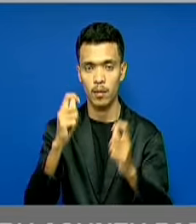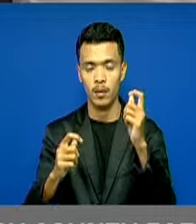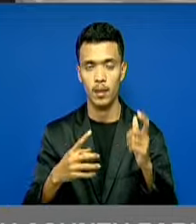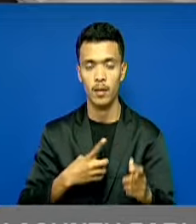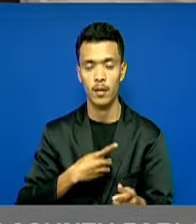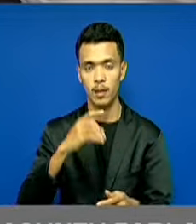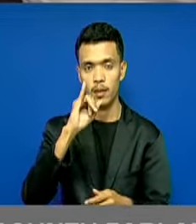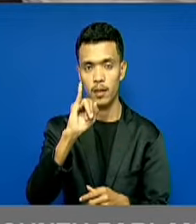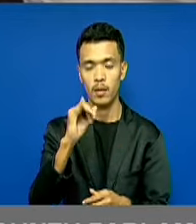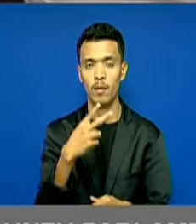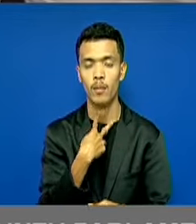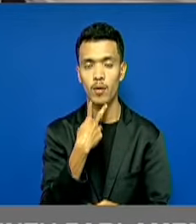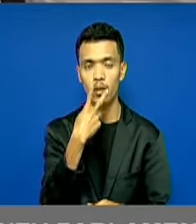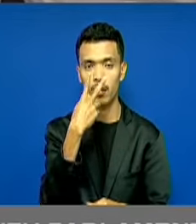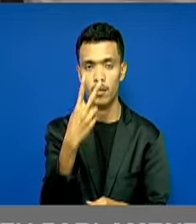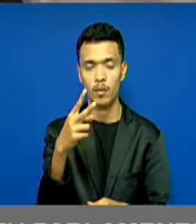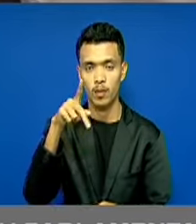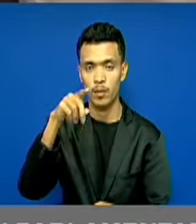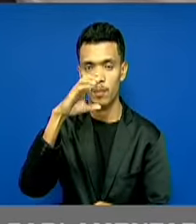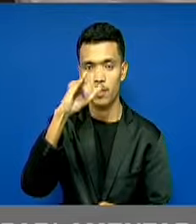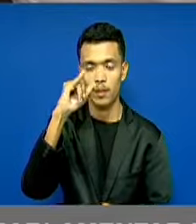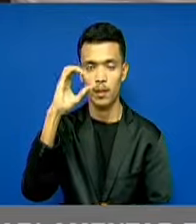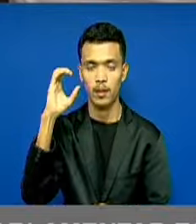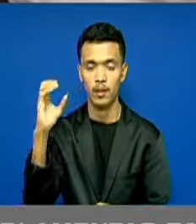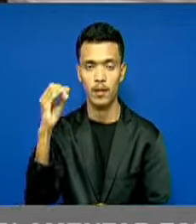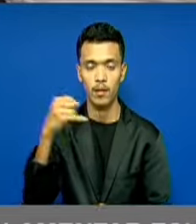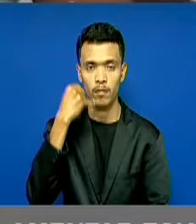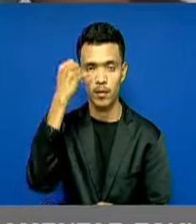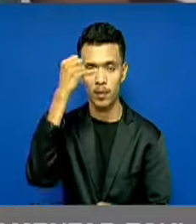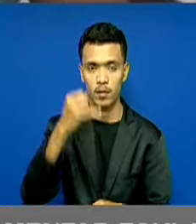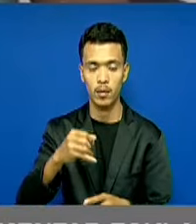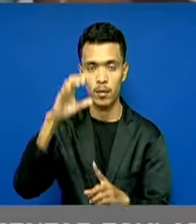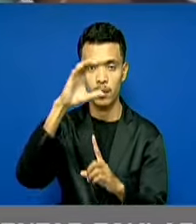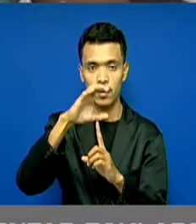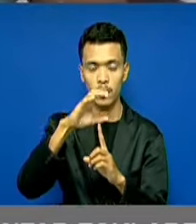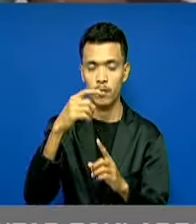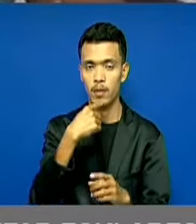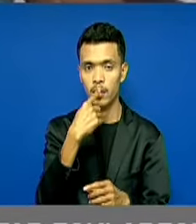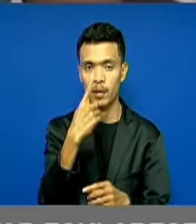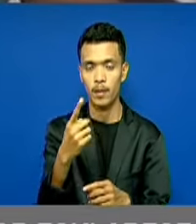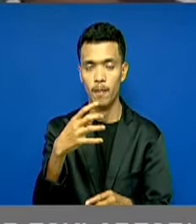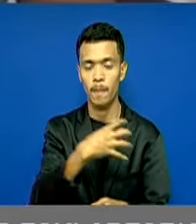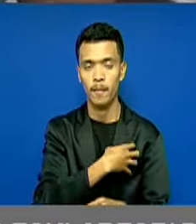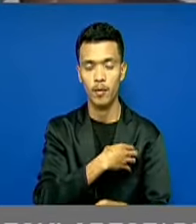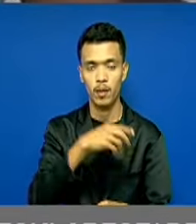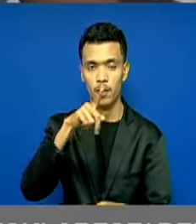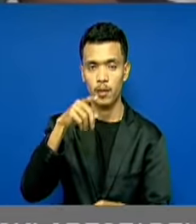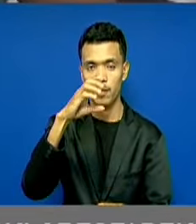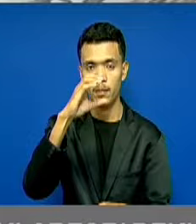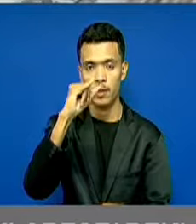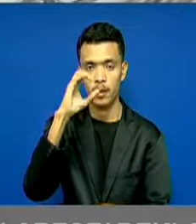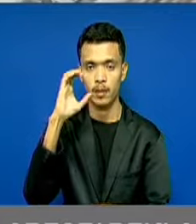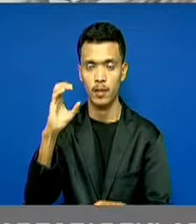dele. Porta-voz interino PSIC, investigador-chefe Serfa Freitas Sateten. Polícia Científica e Investigação